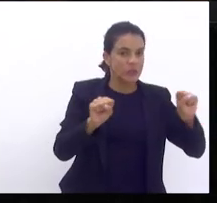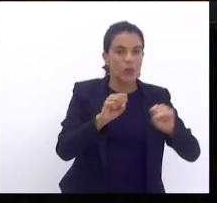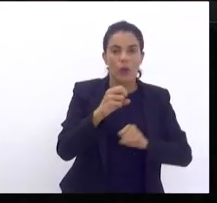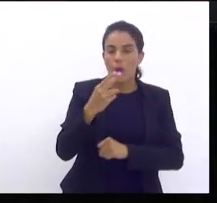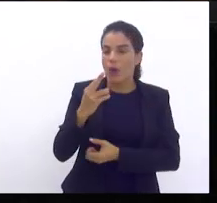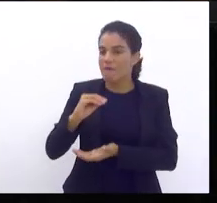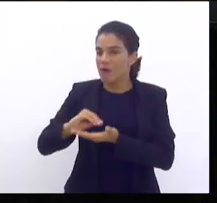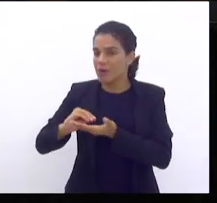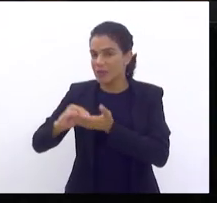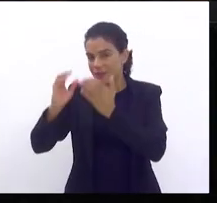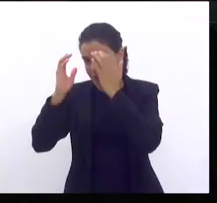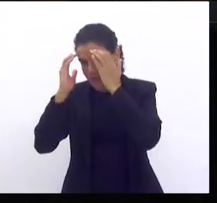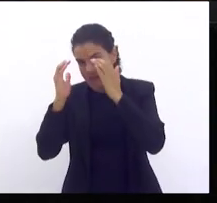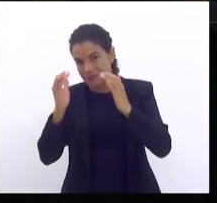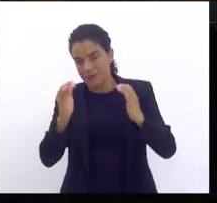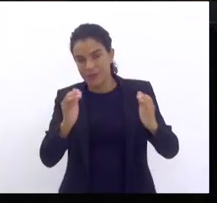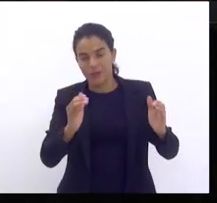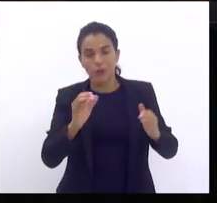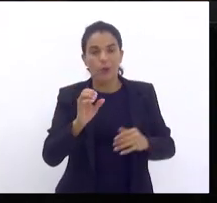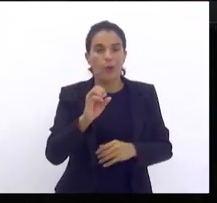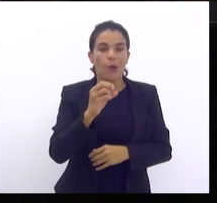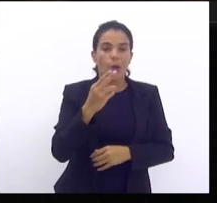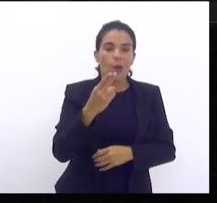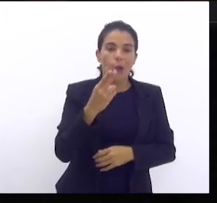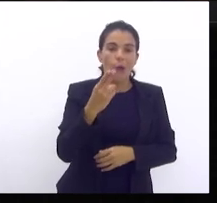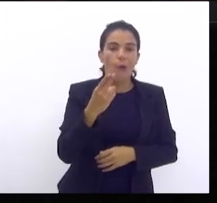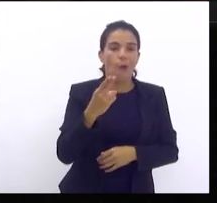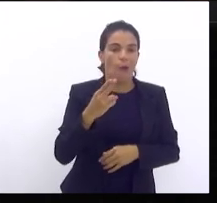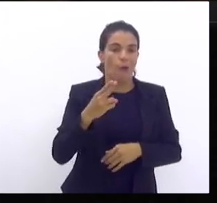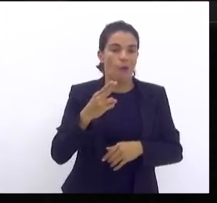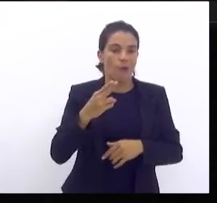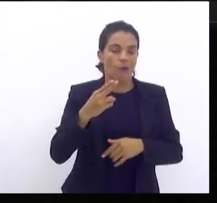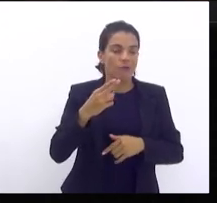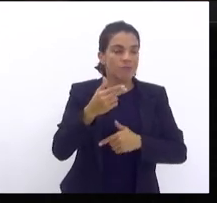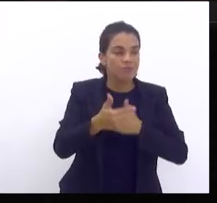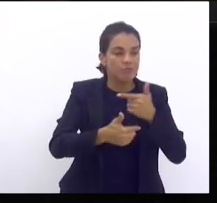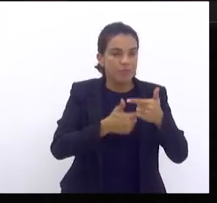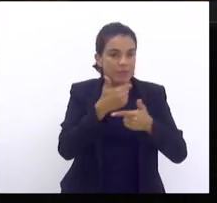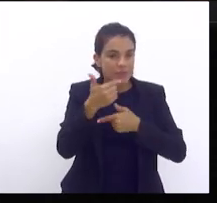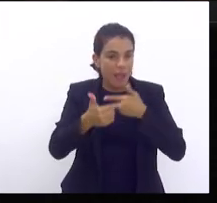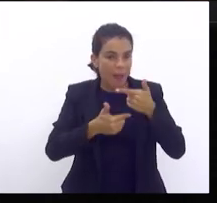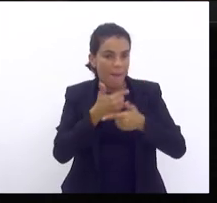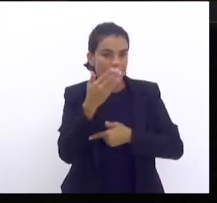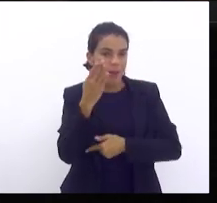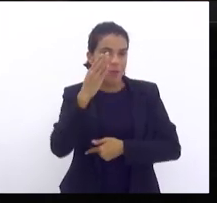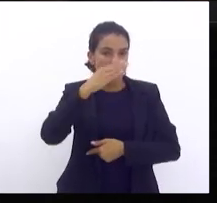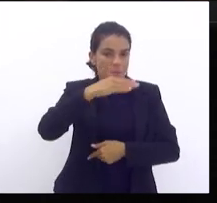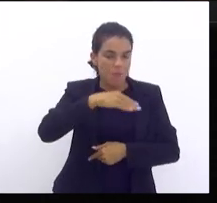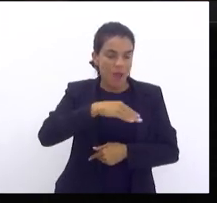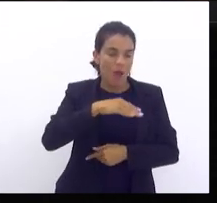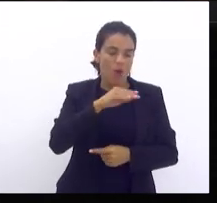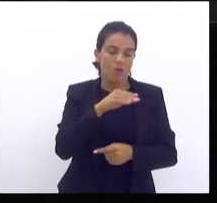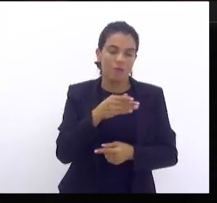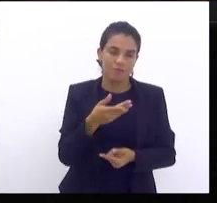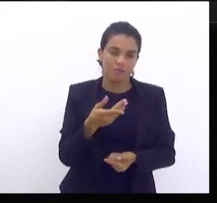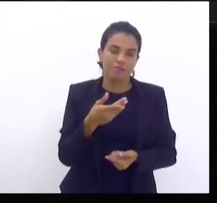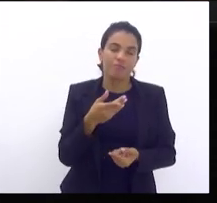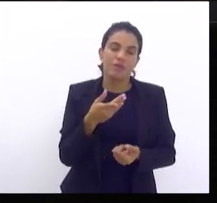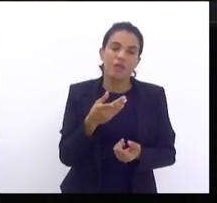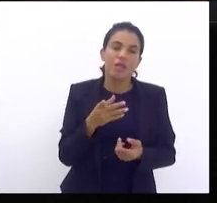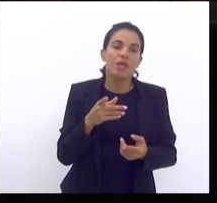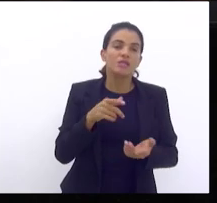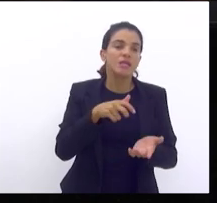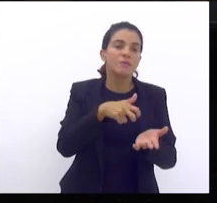desrespeitando quer seja agindo a margem da lei a continuar a tormentar e